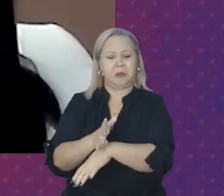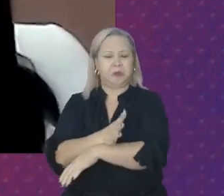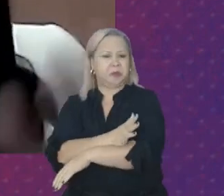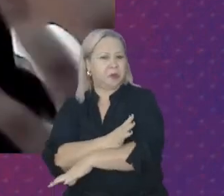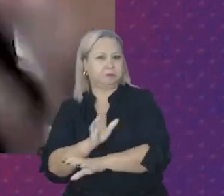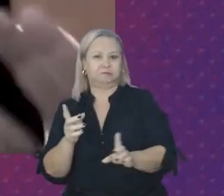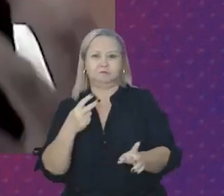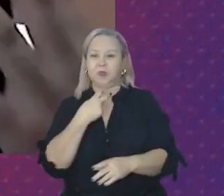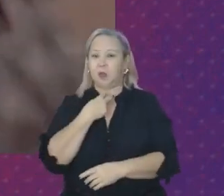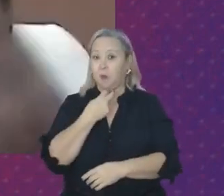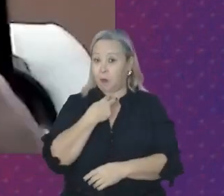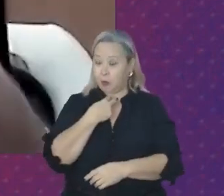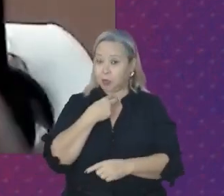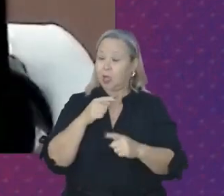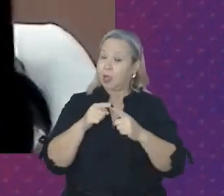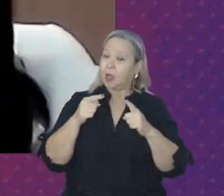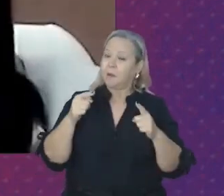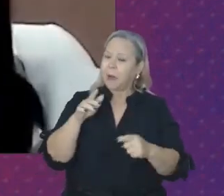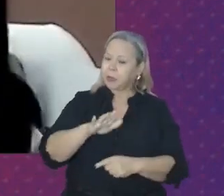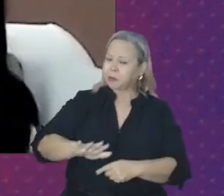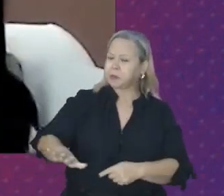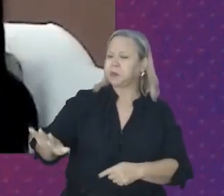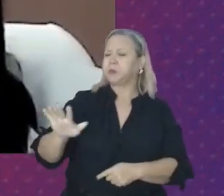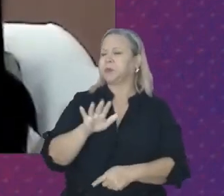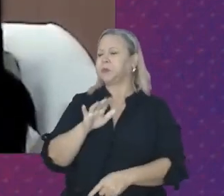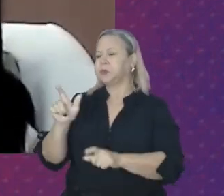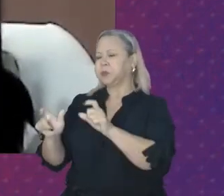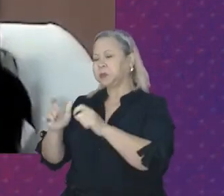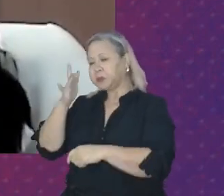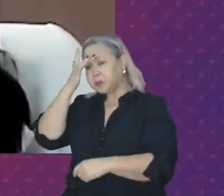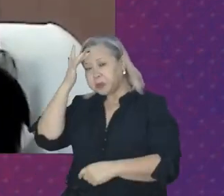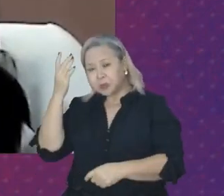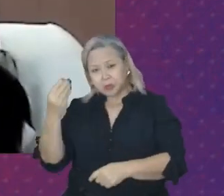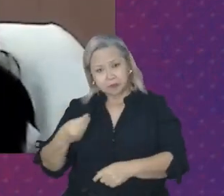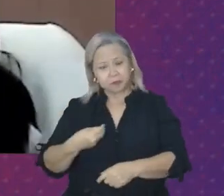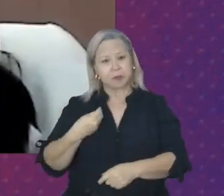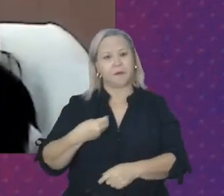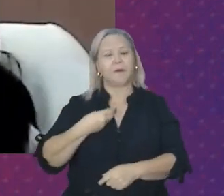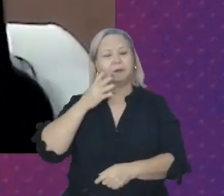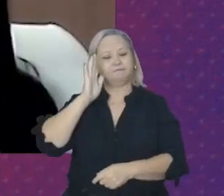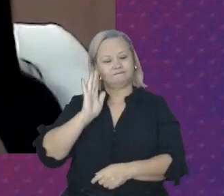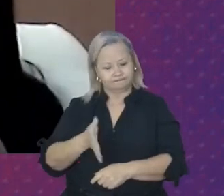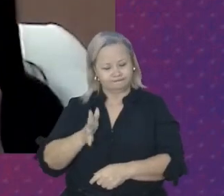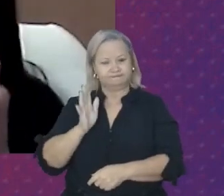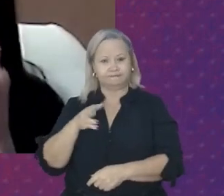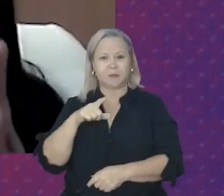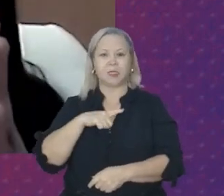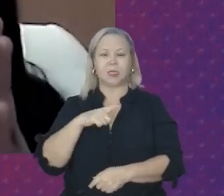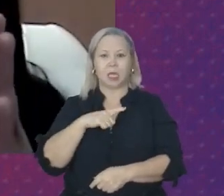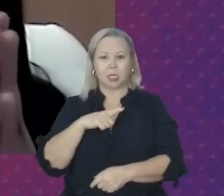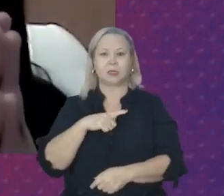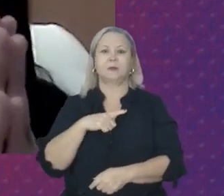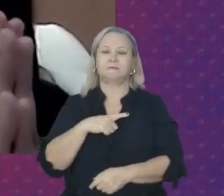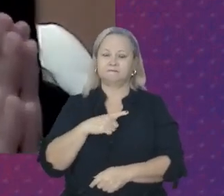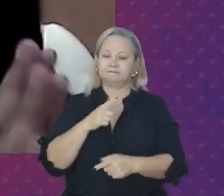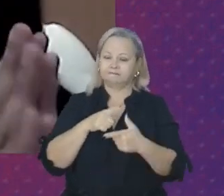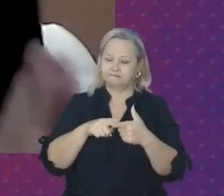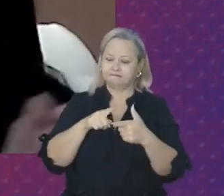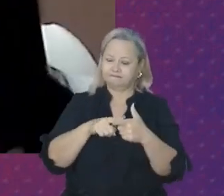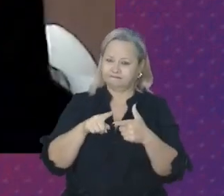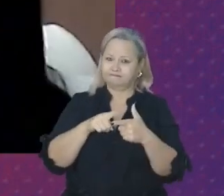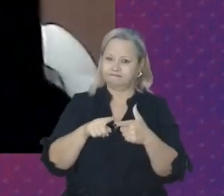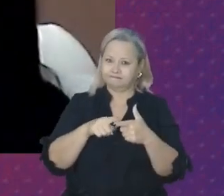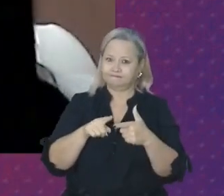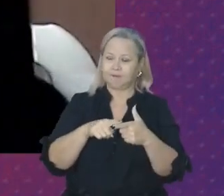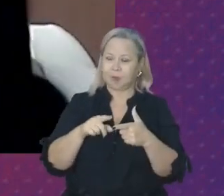tem. Mas todo mundo nessa vida já teve que passar por